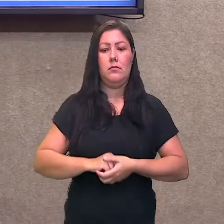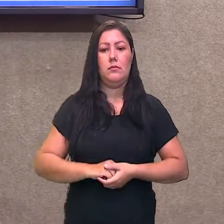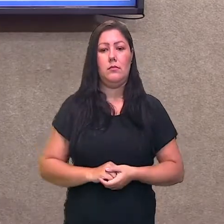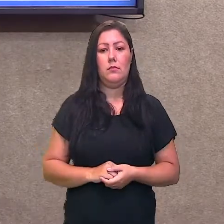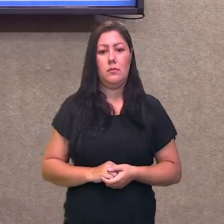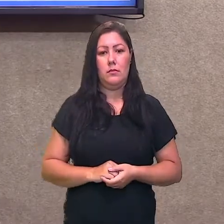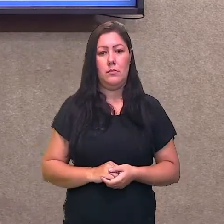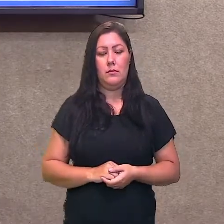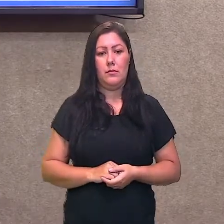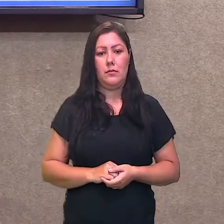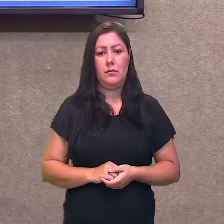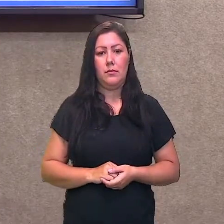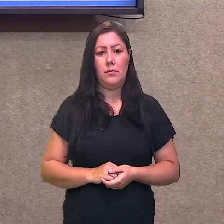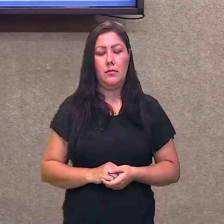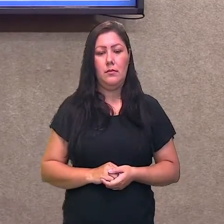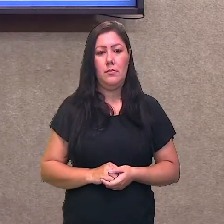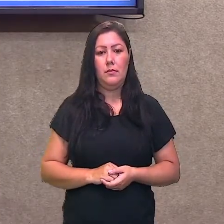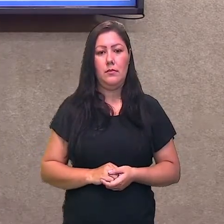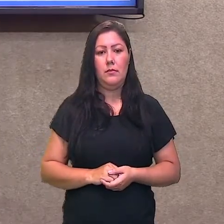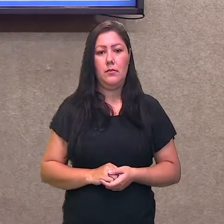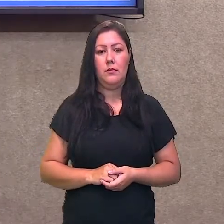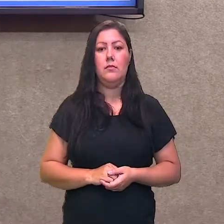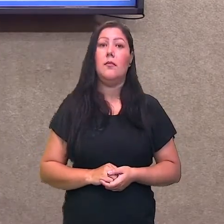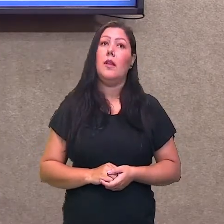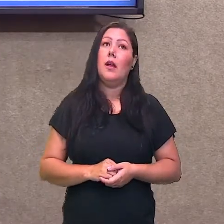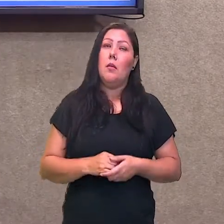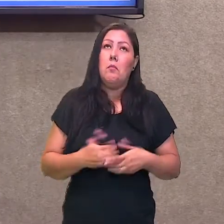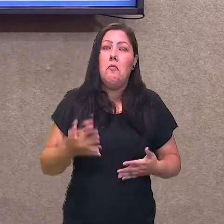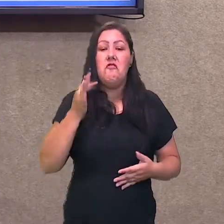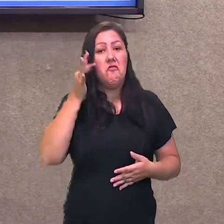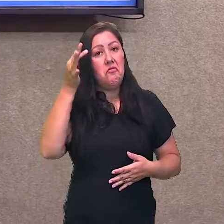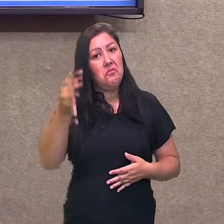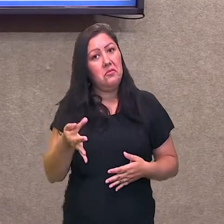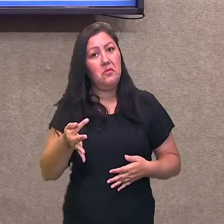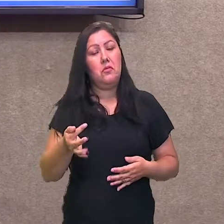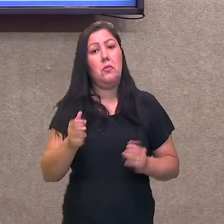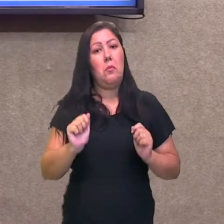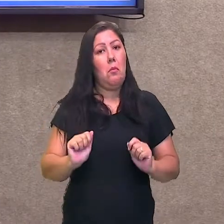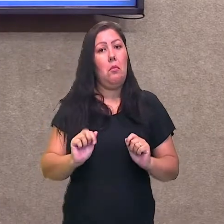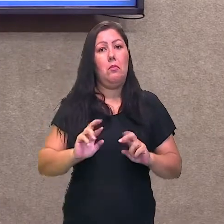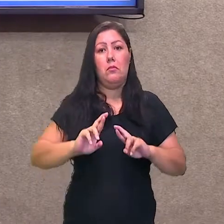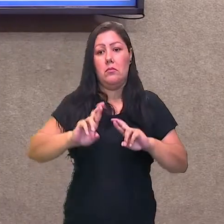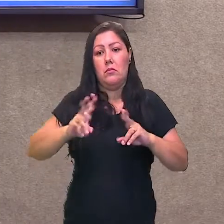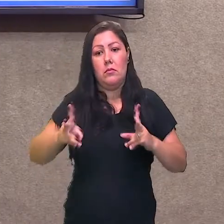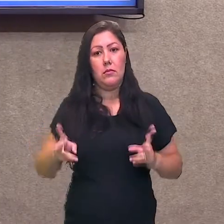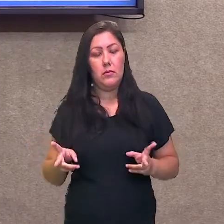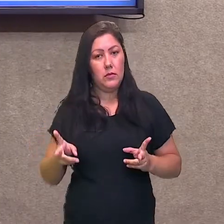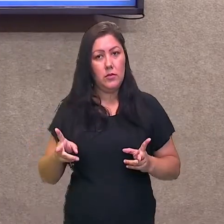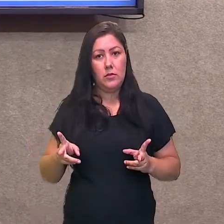uma reviravolta e eles venham se agregar, tá certo?